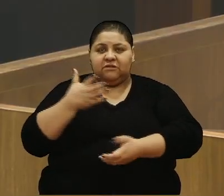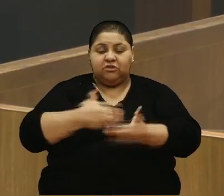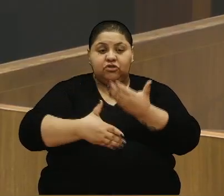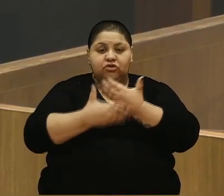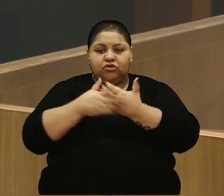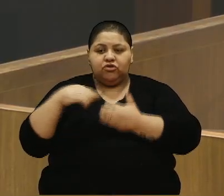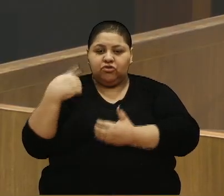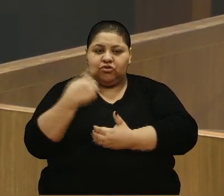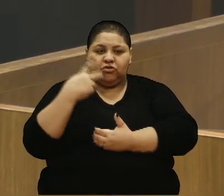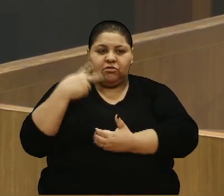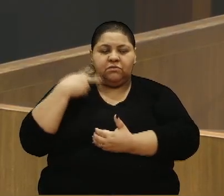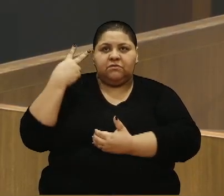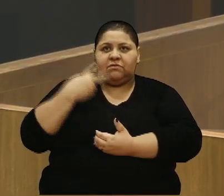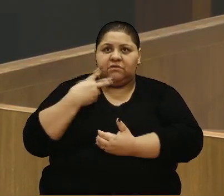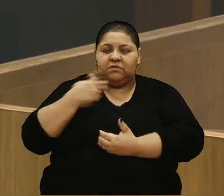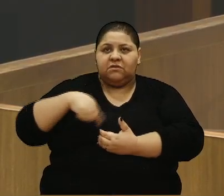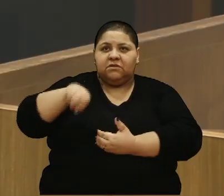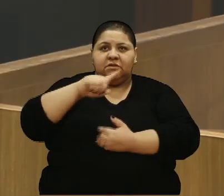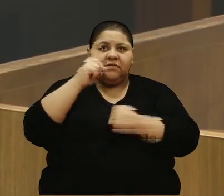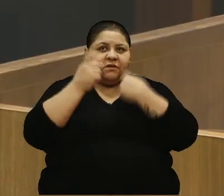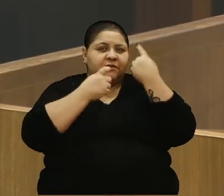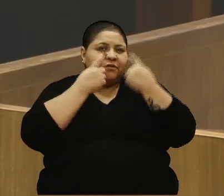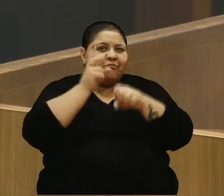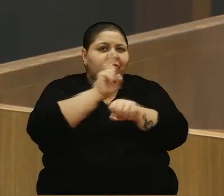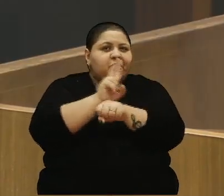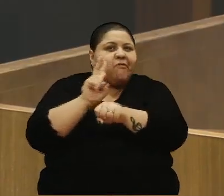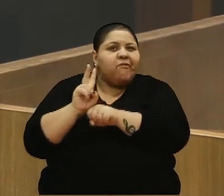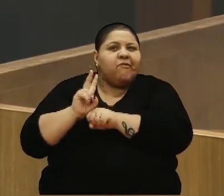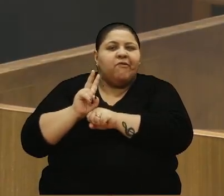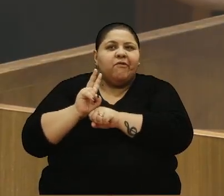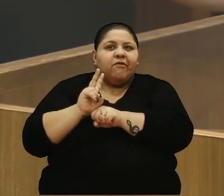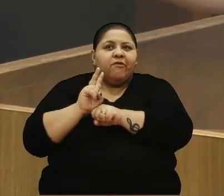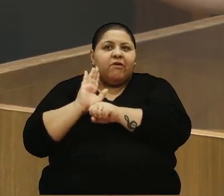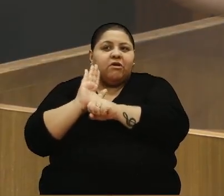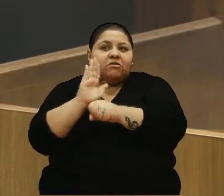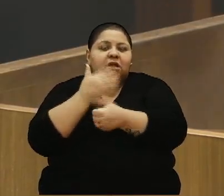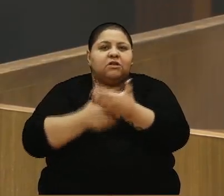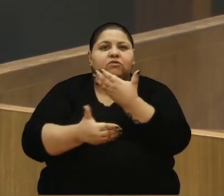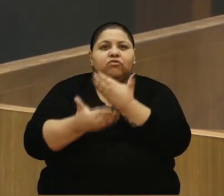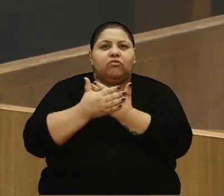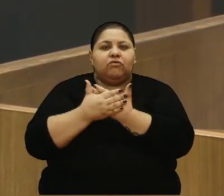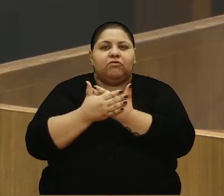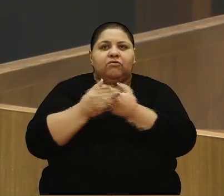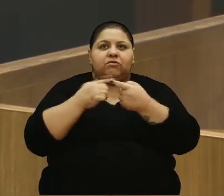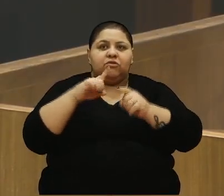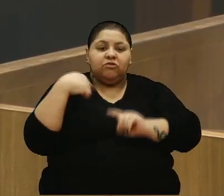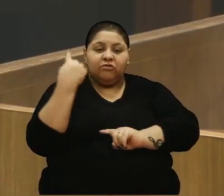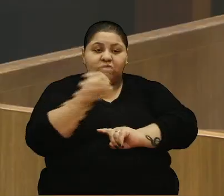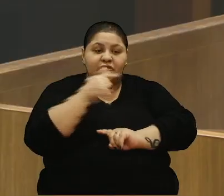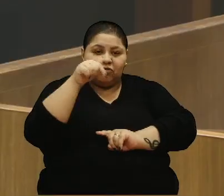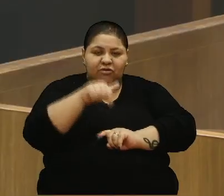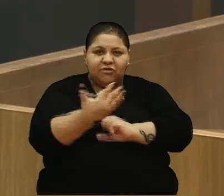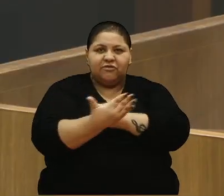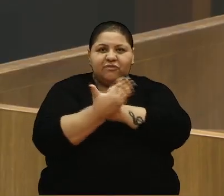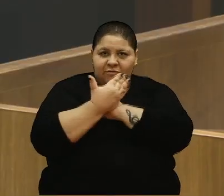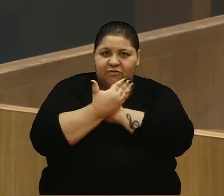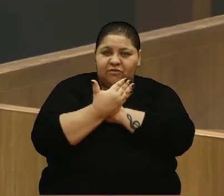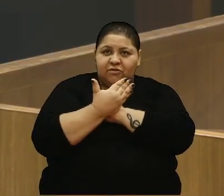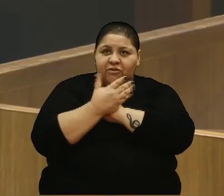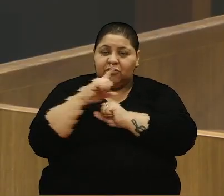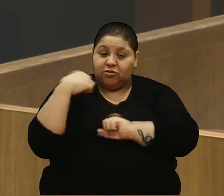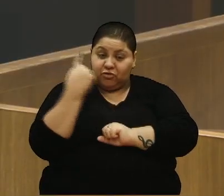nós, vereadores e vereadoras. A gente se preocupa cuidar e ajudar todo mundo. Vou lhe pedir uma parte. Mas nós estamos nos ajudando, nós estamos